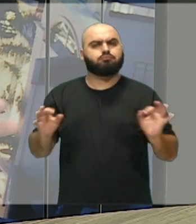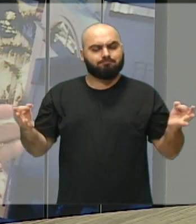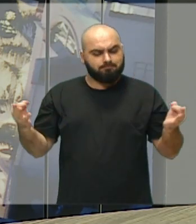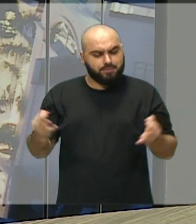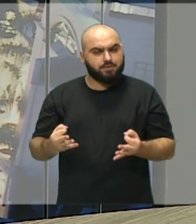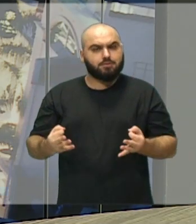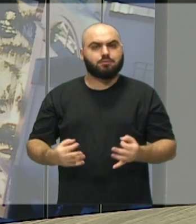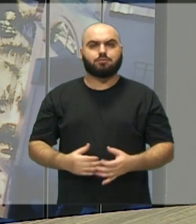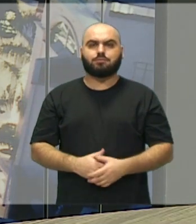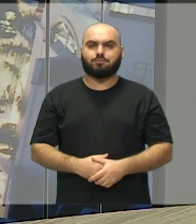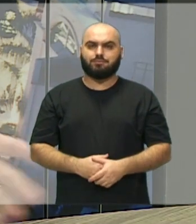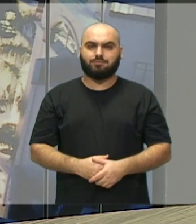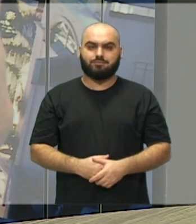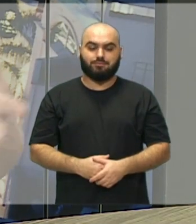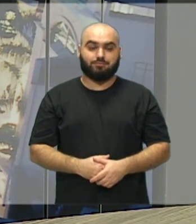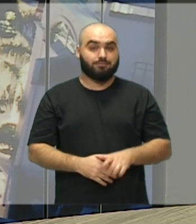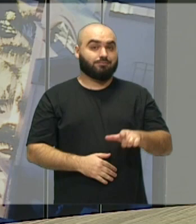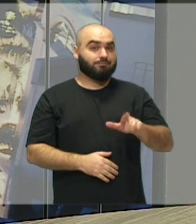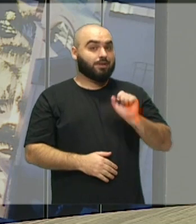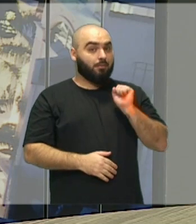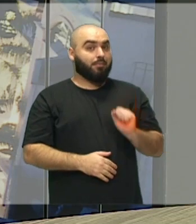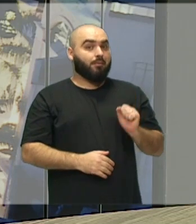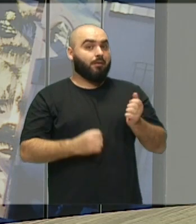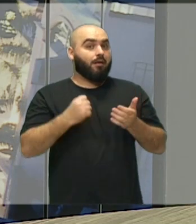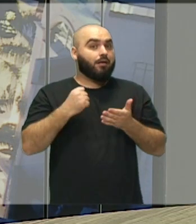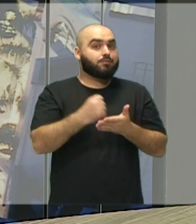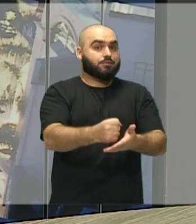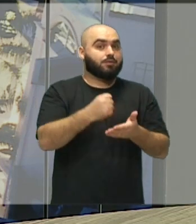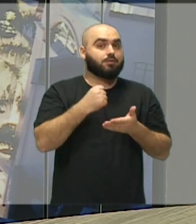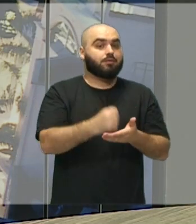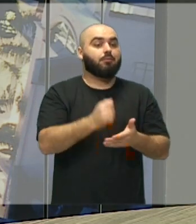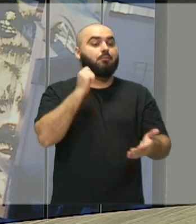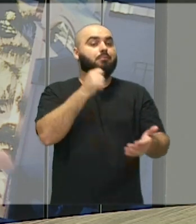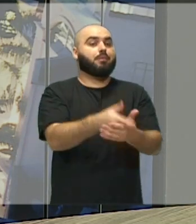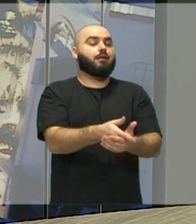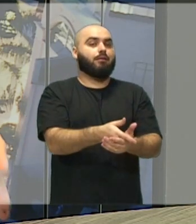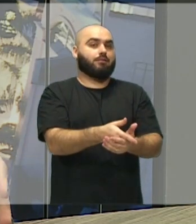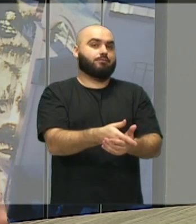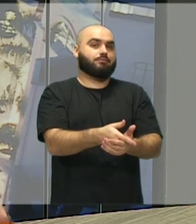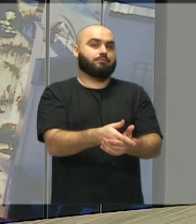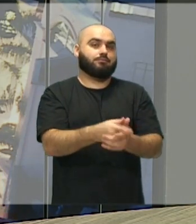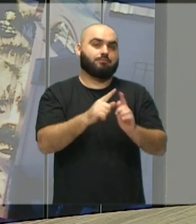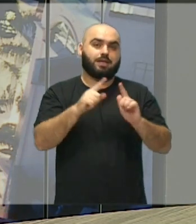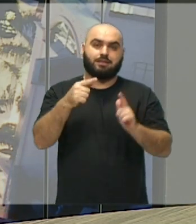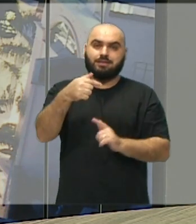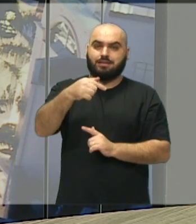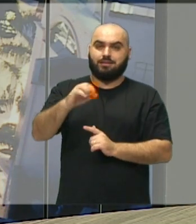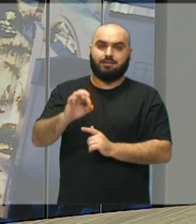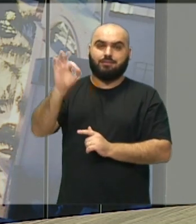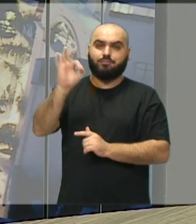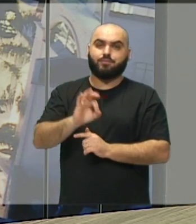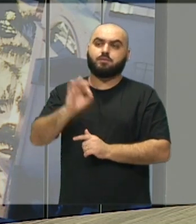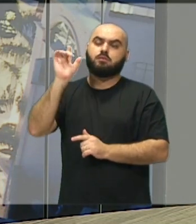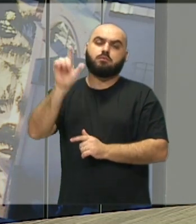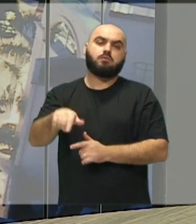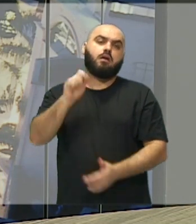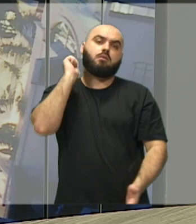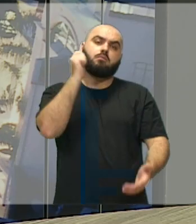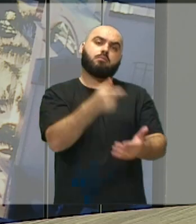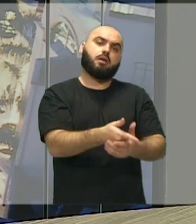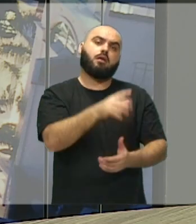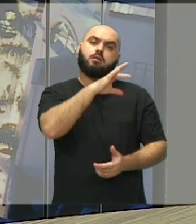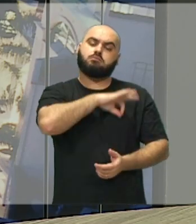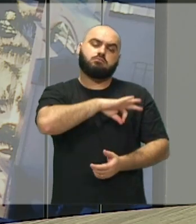e realmente dentro do que a gente pode é o que a gente pode pagar. Mas 70% do valor vai em custos de